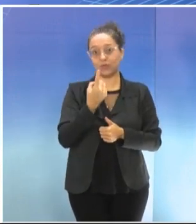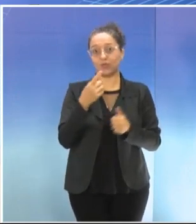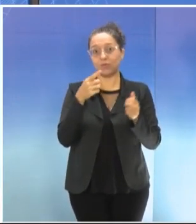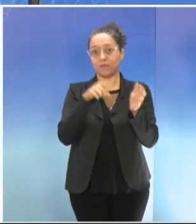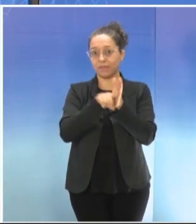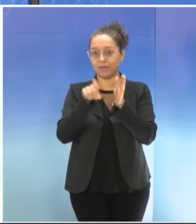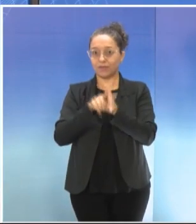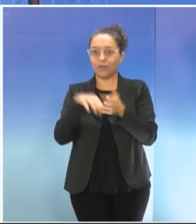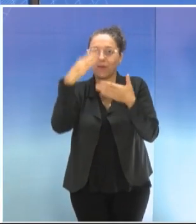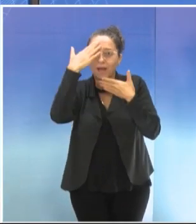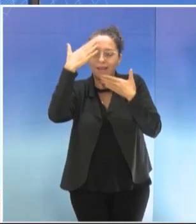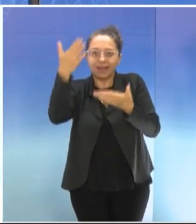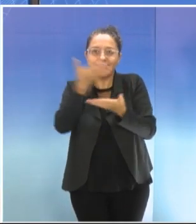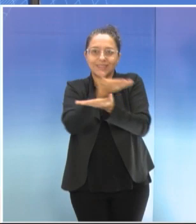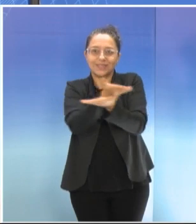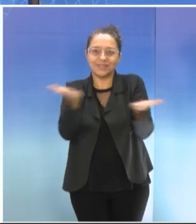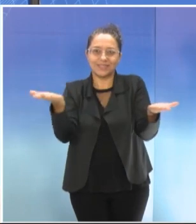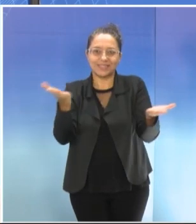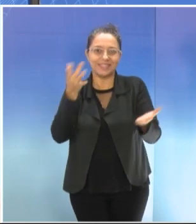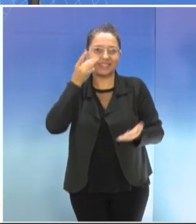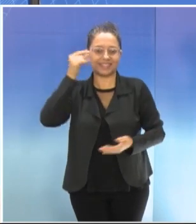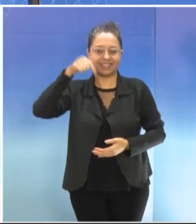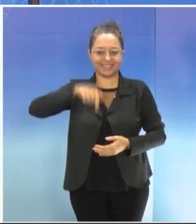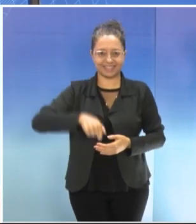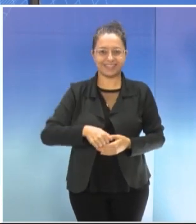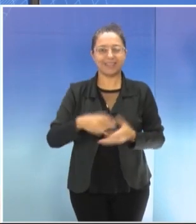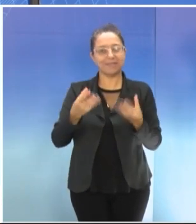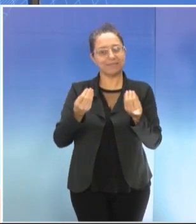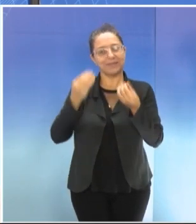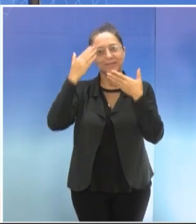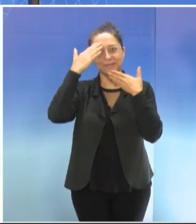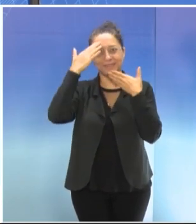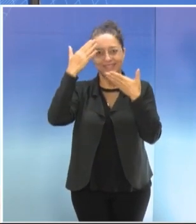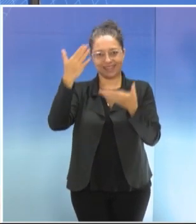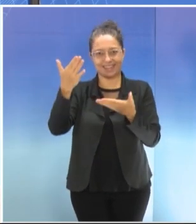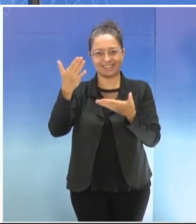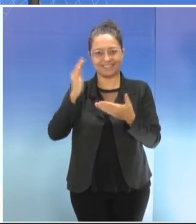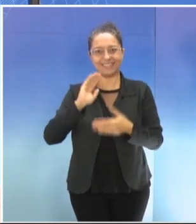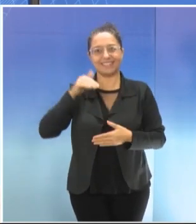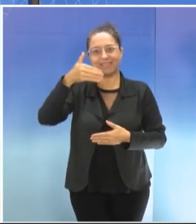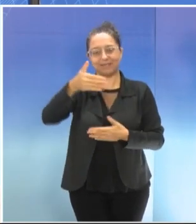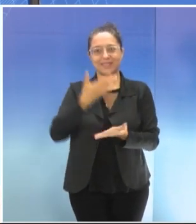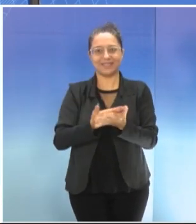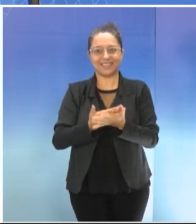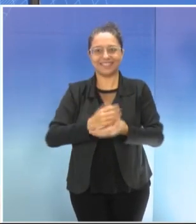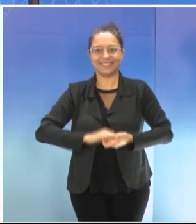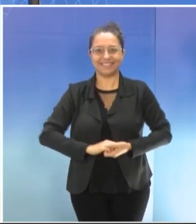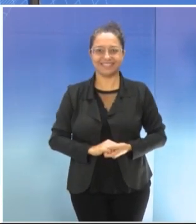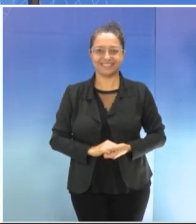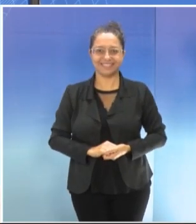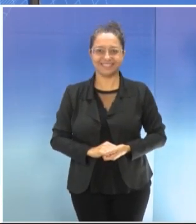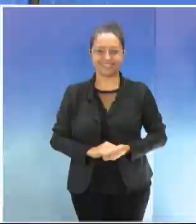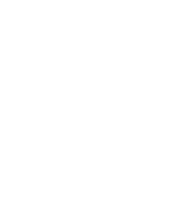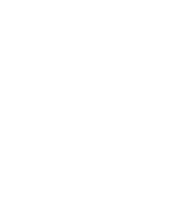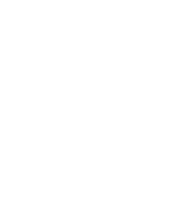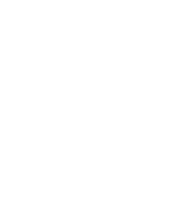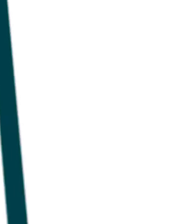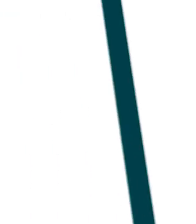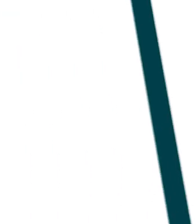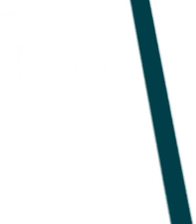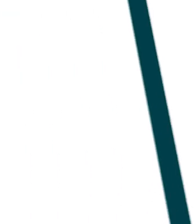questão. Agradeço a participação de todos e muito obrigado. Até a próxima aula.